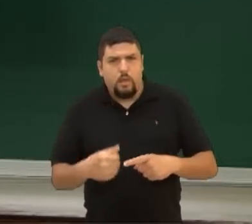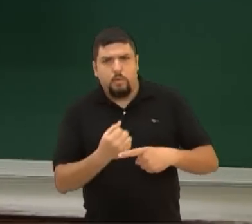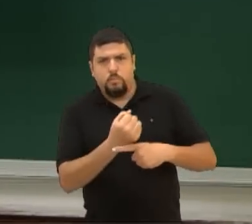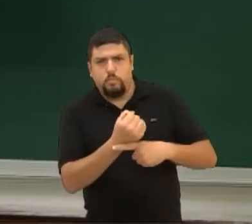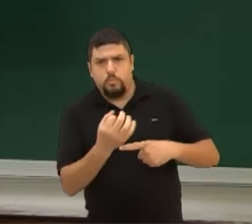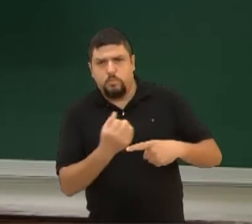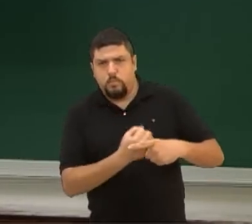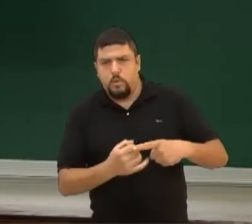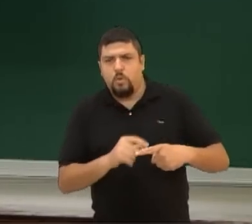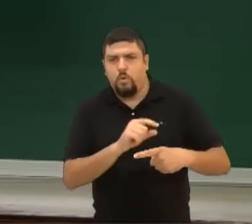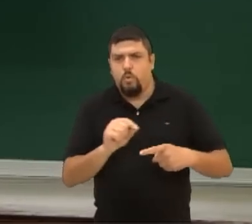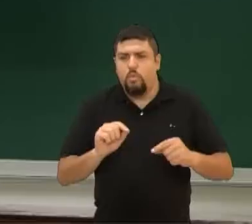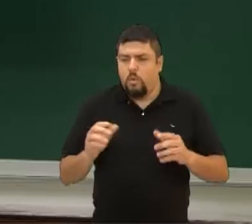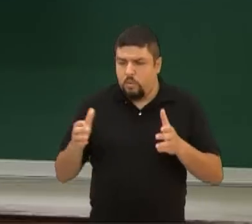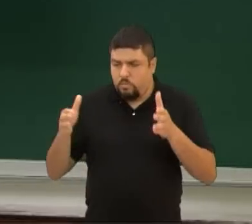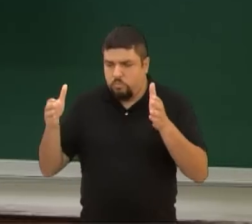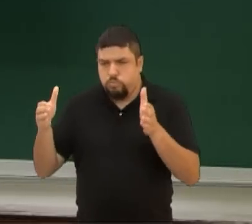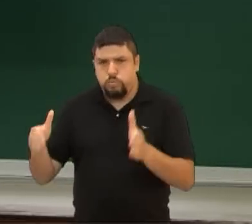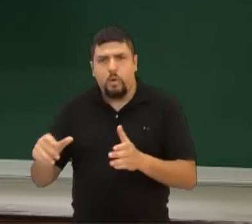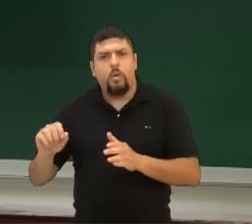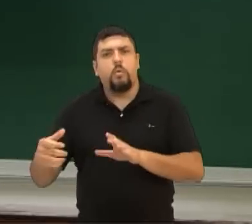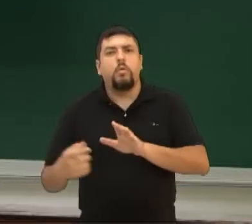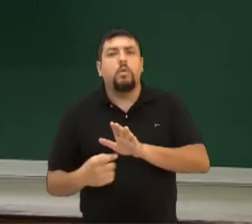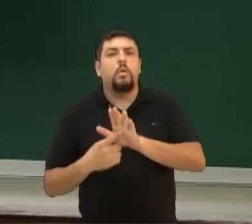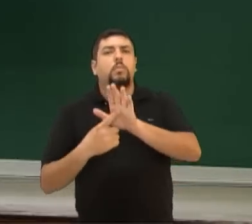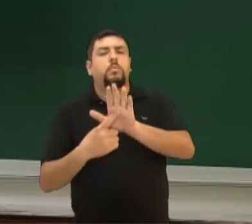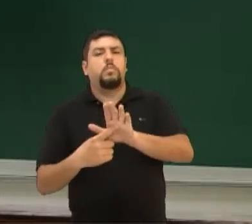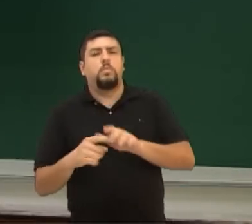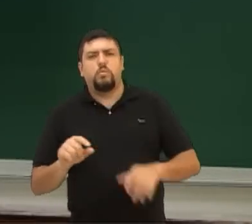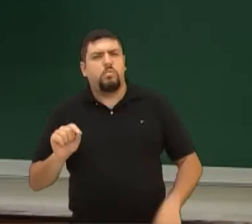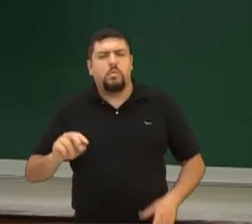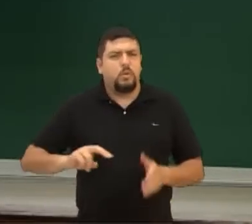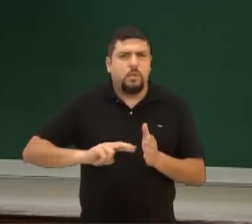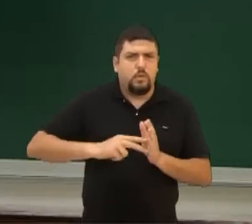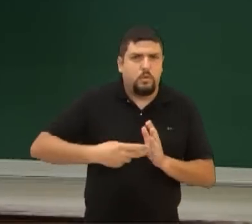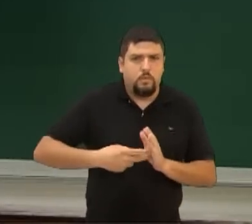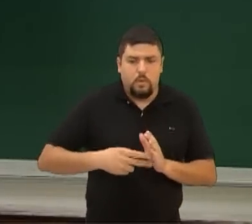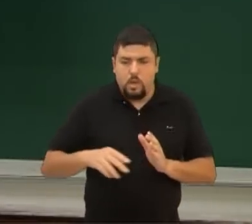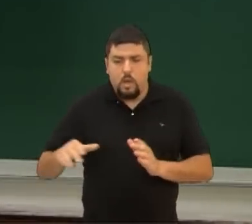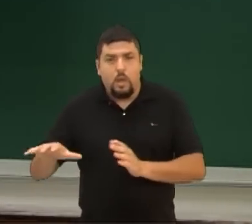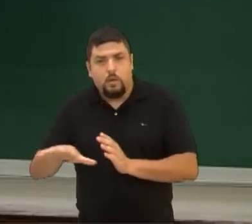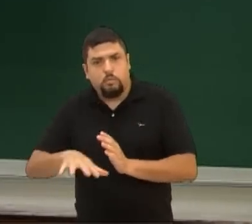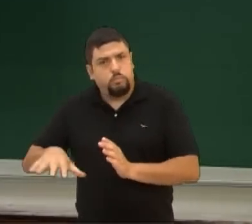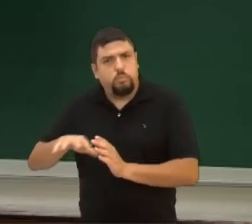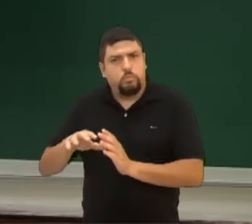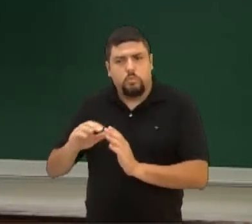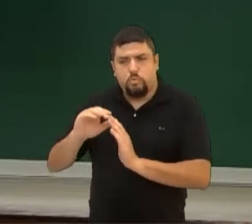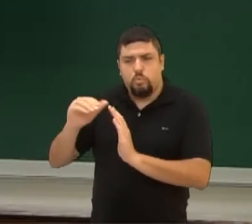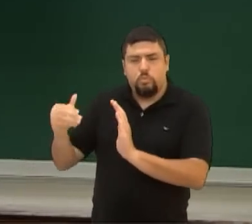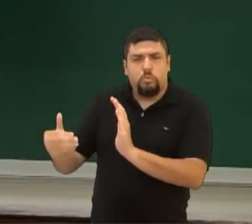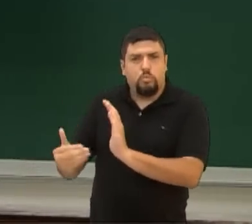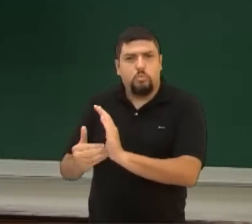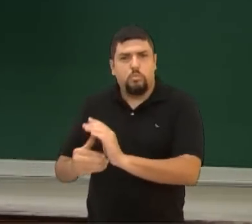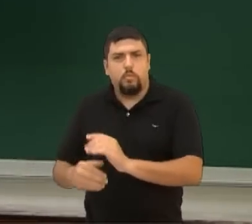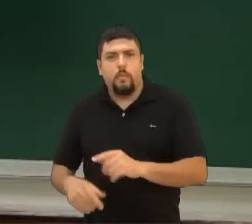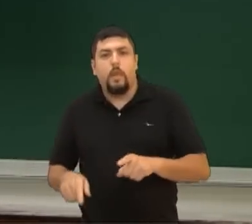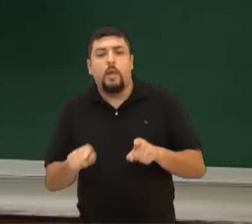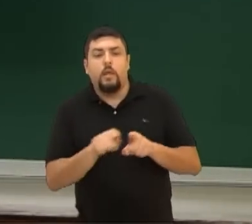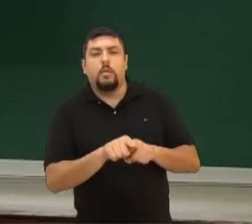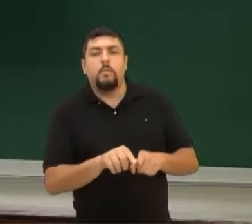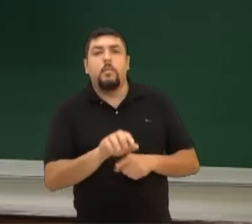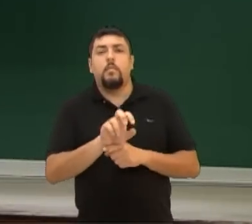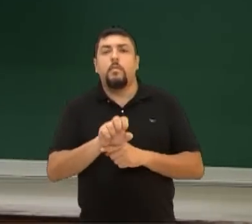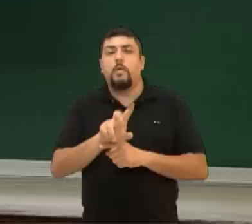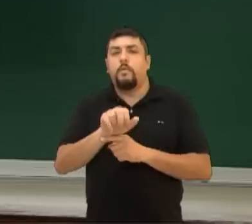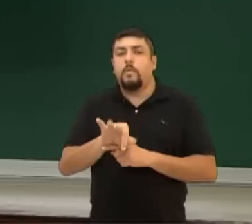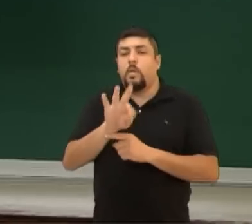espaço amostral, né, que é o que é o espaço amostral? O conjunto total. E o evento favorável, porque eu só vou